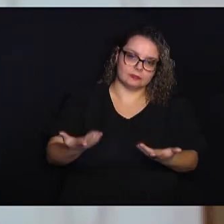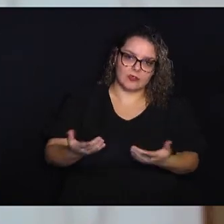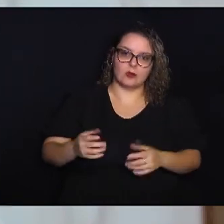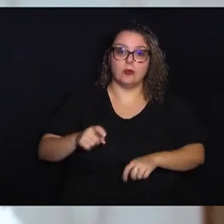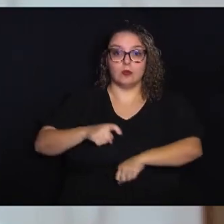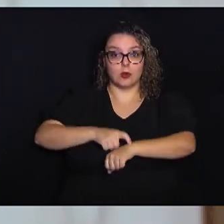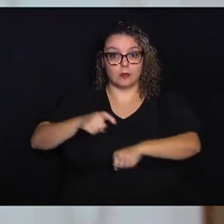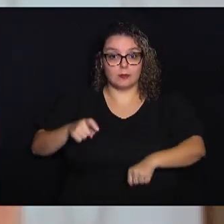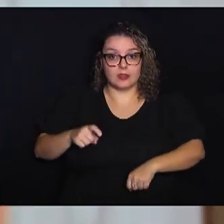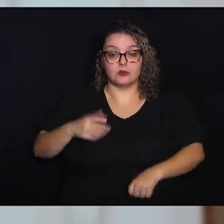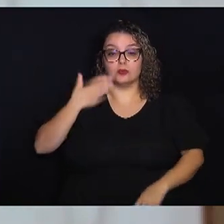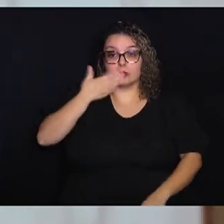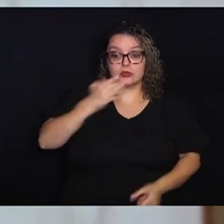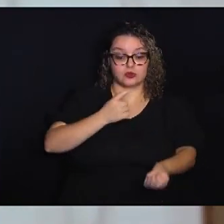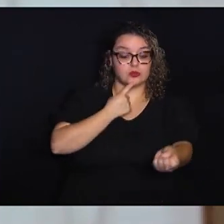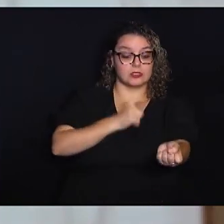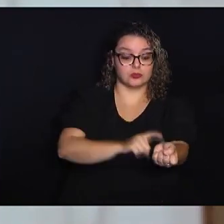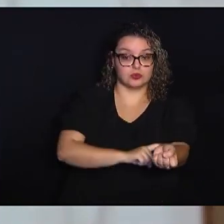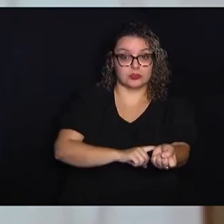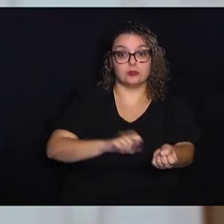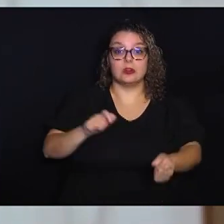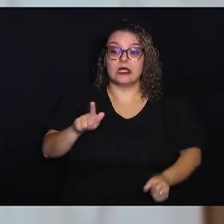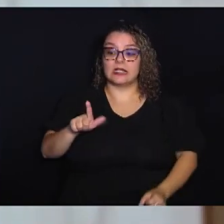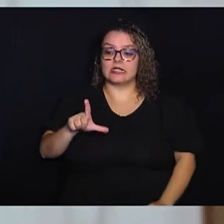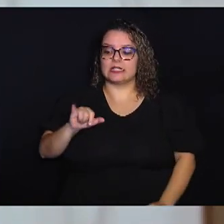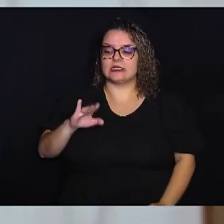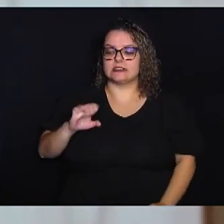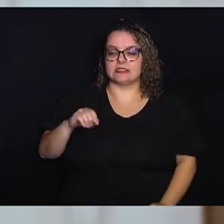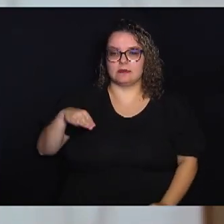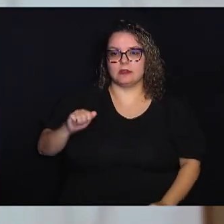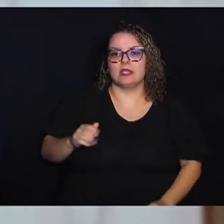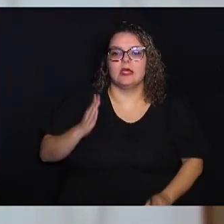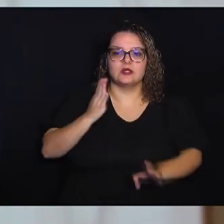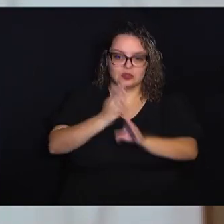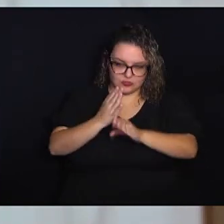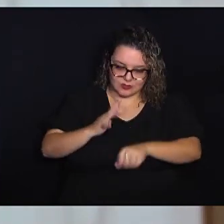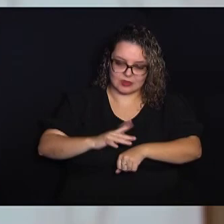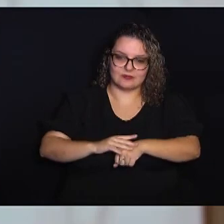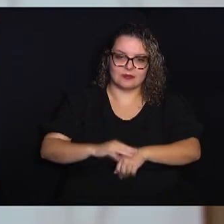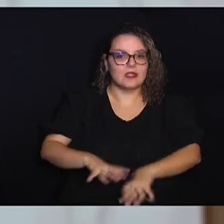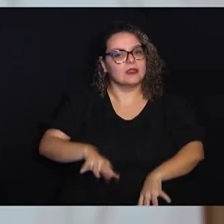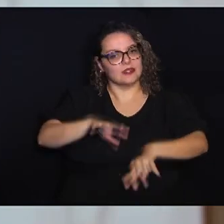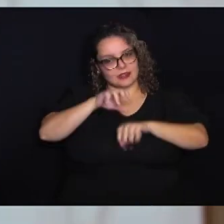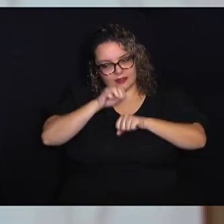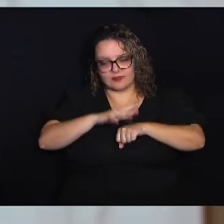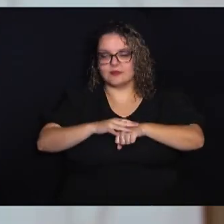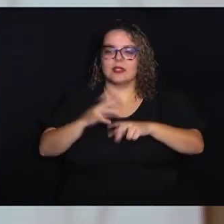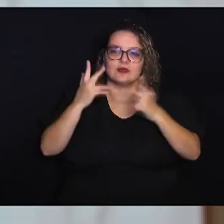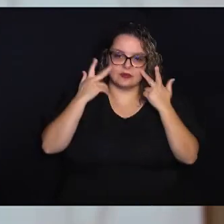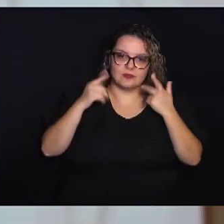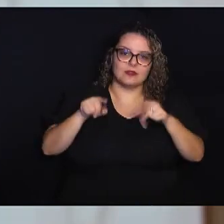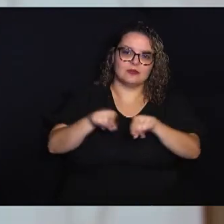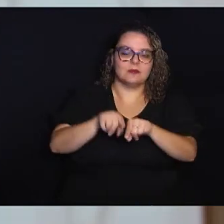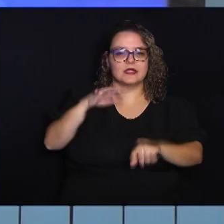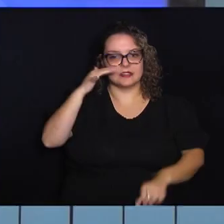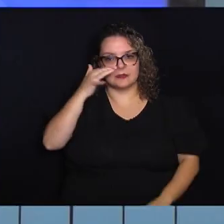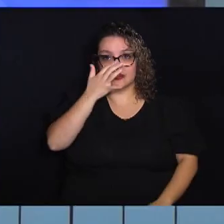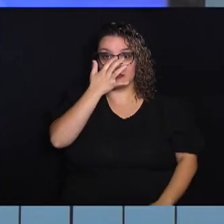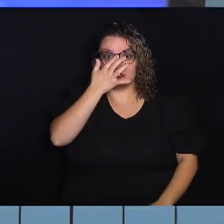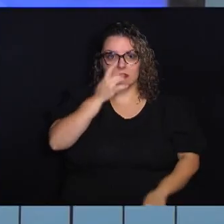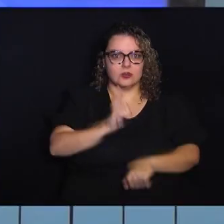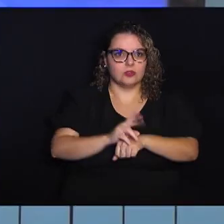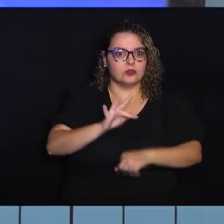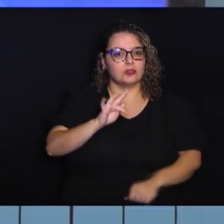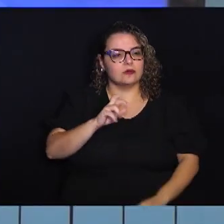o açúcar no sangue, e aí a pessoa passa a descobrir a sua doença. Então, nas doenças respiratórias, isso aí também é bastante comum, Ana Paula. Doutor